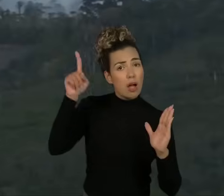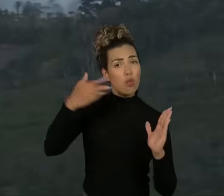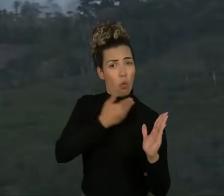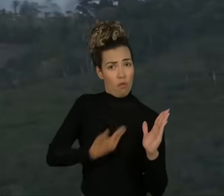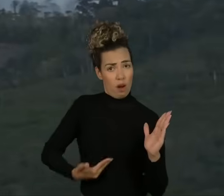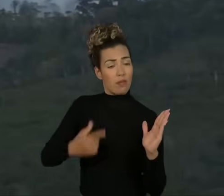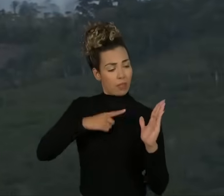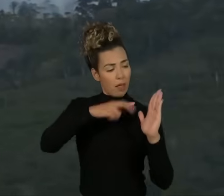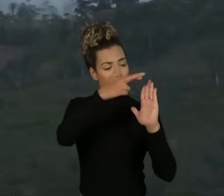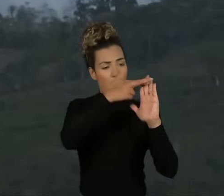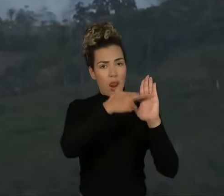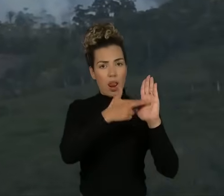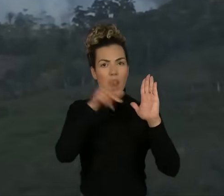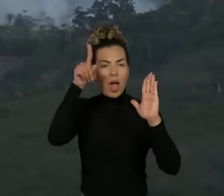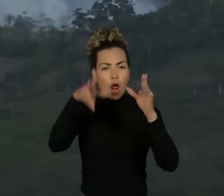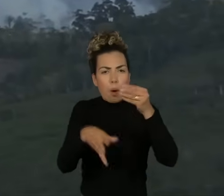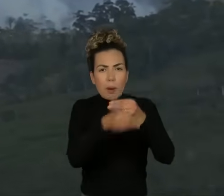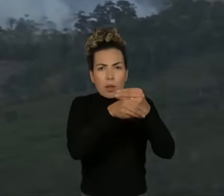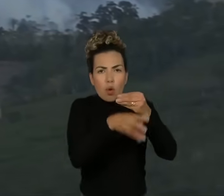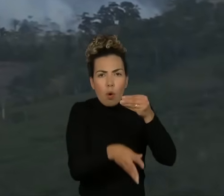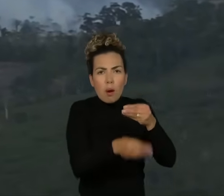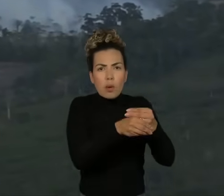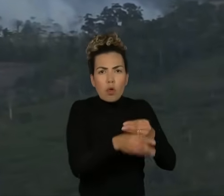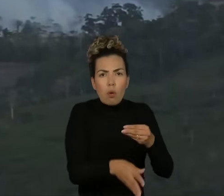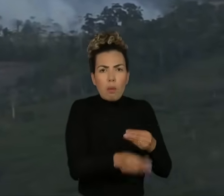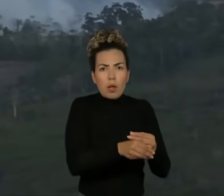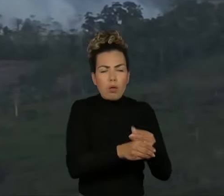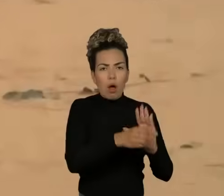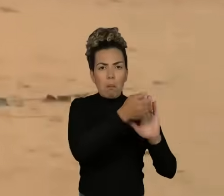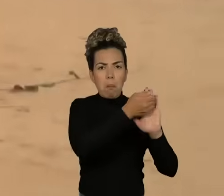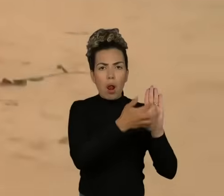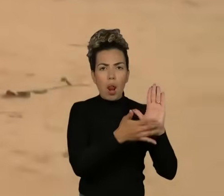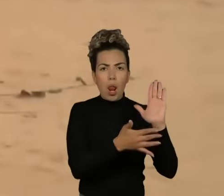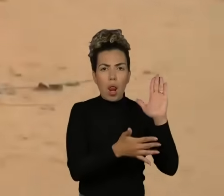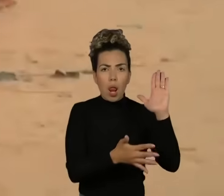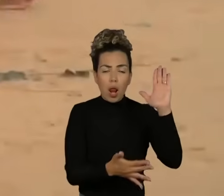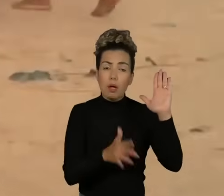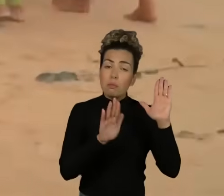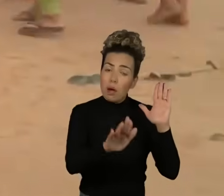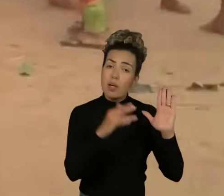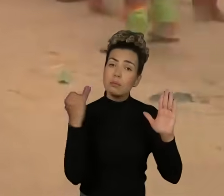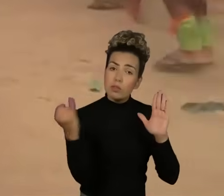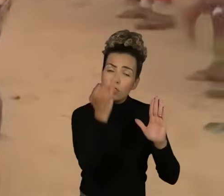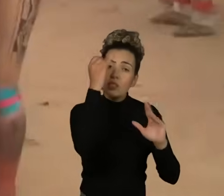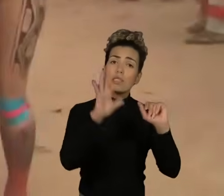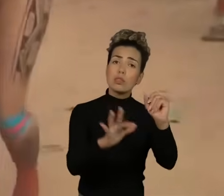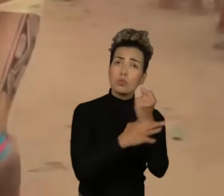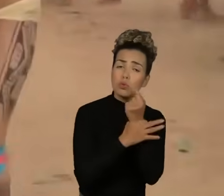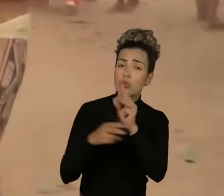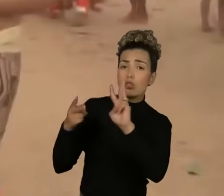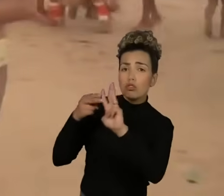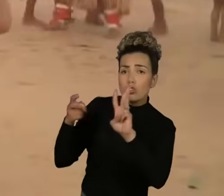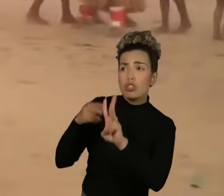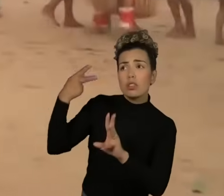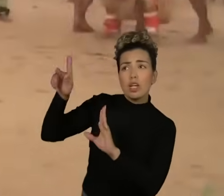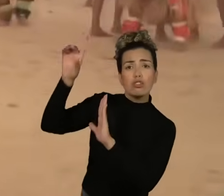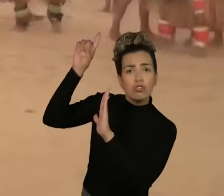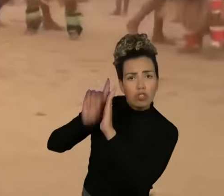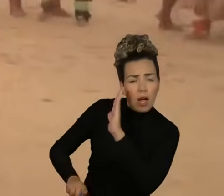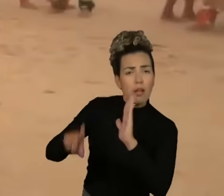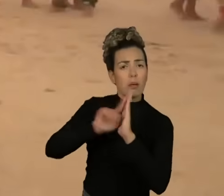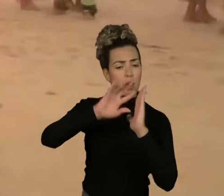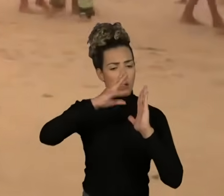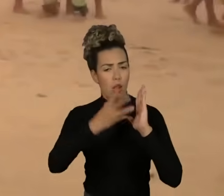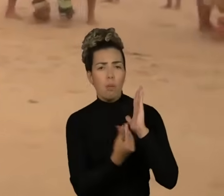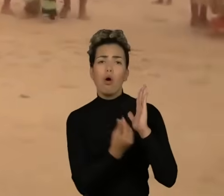dar segurança jurídica para empreendimentos e investidores, assegurar os direitos dos povos indígenas e quilombolas e